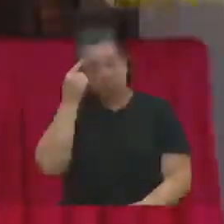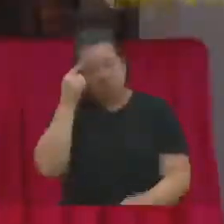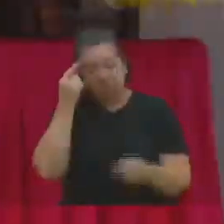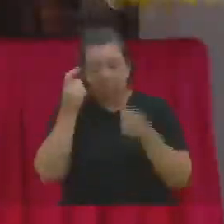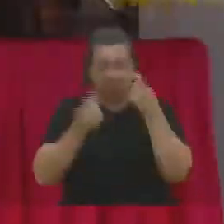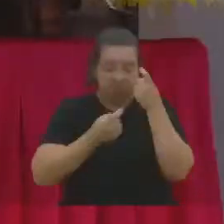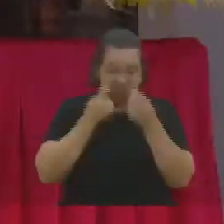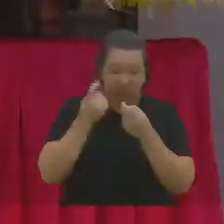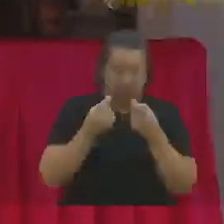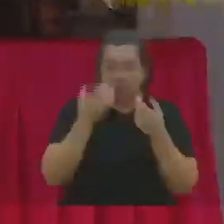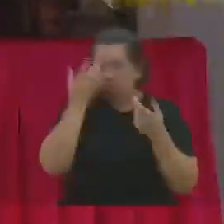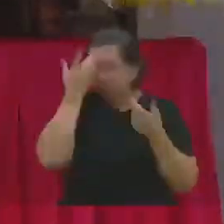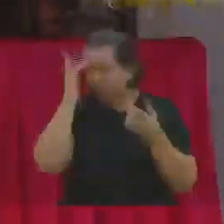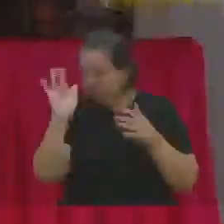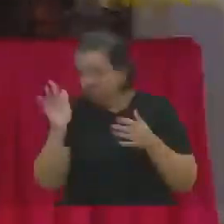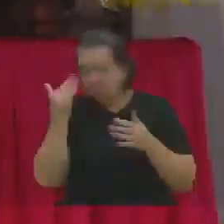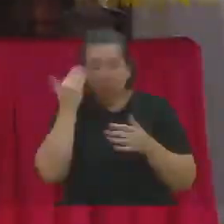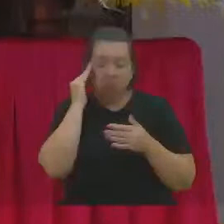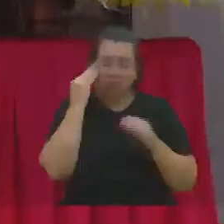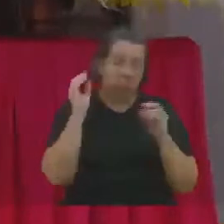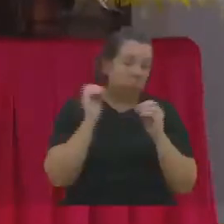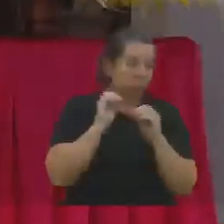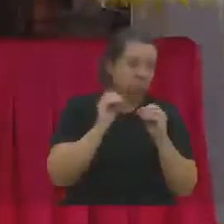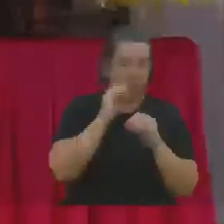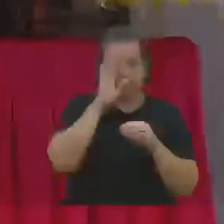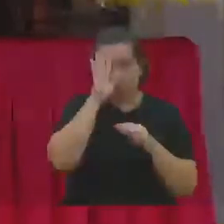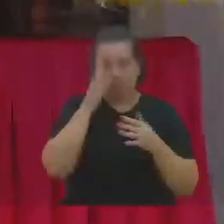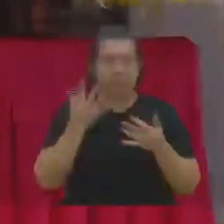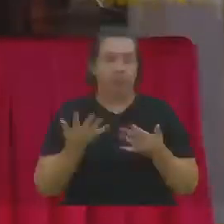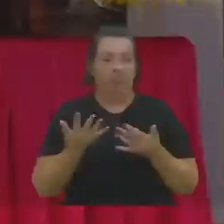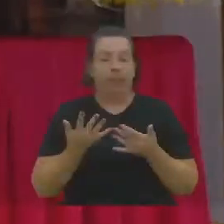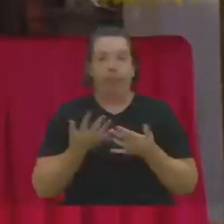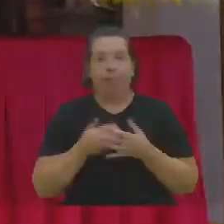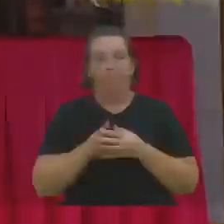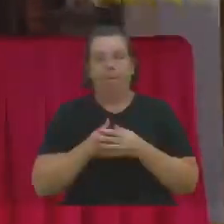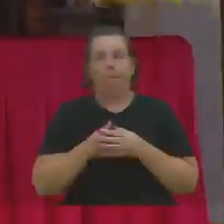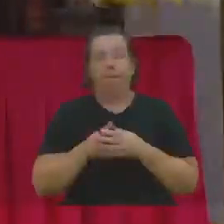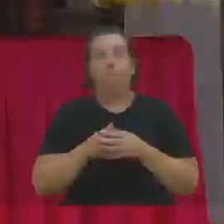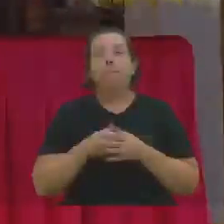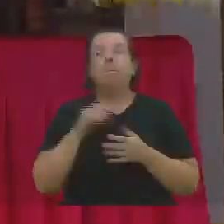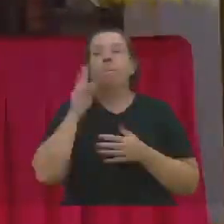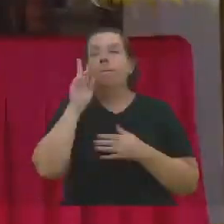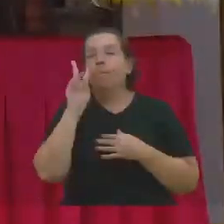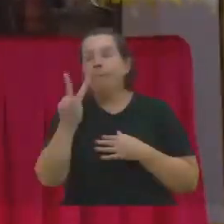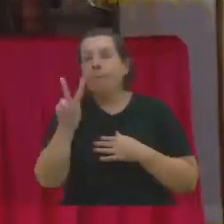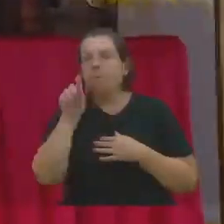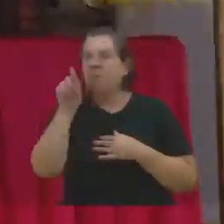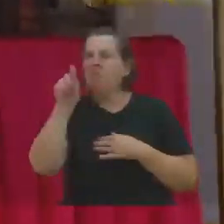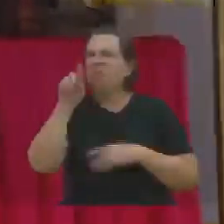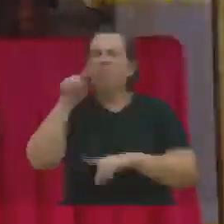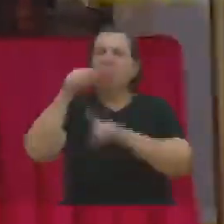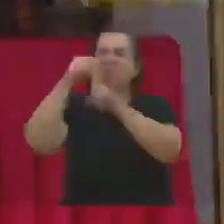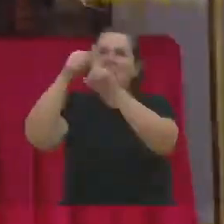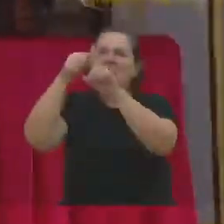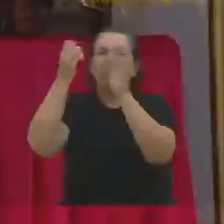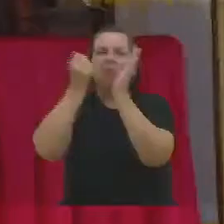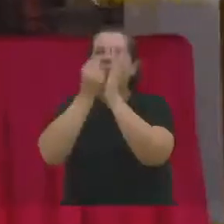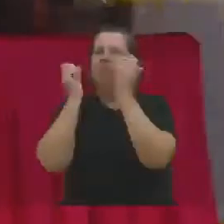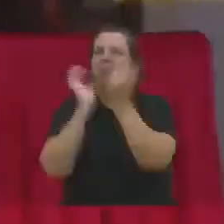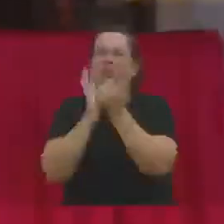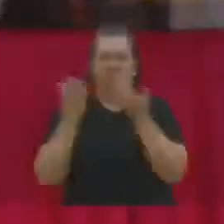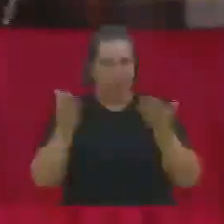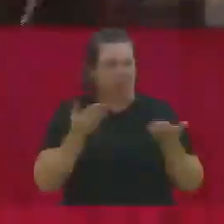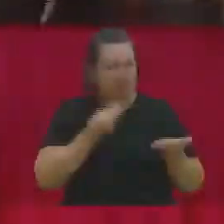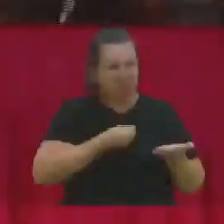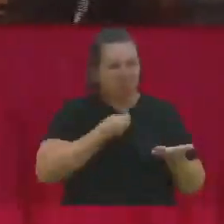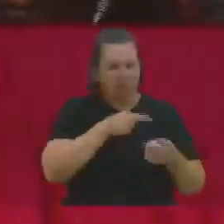atordoados, não entenderam o que estava acontecendo. Eu vi aquele homem pregado na cruz, agora estou vendo ele